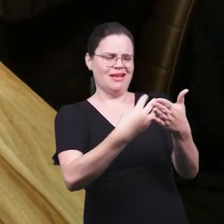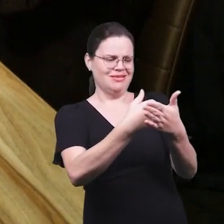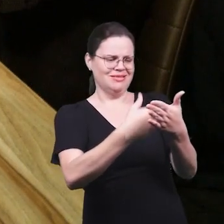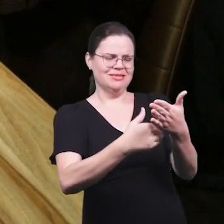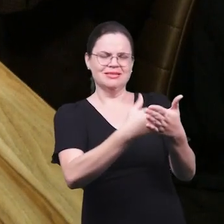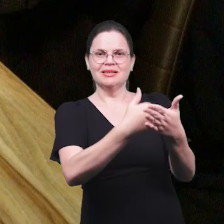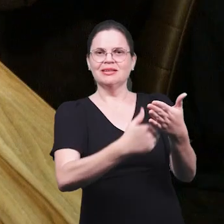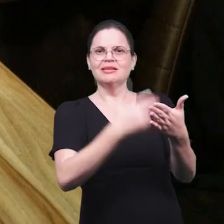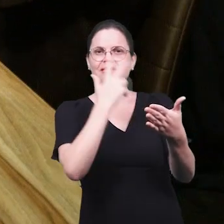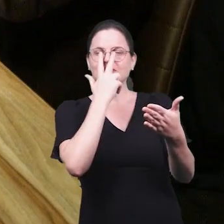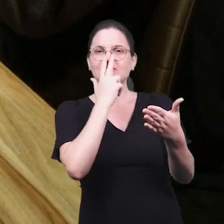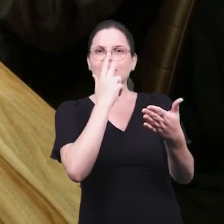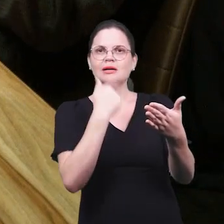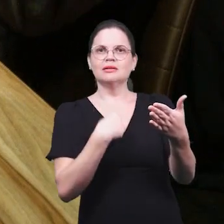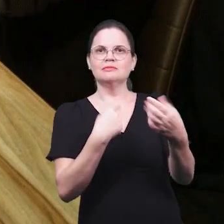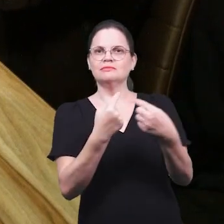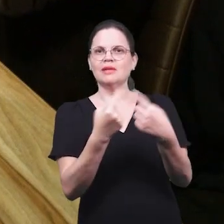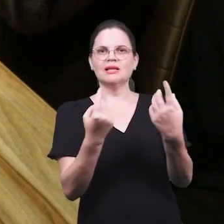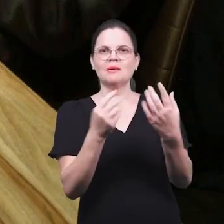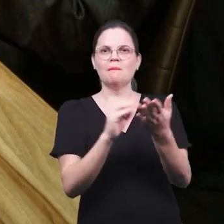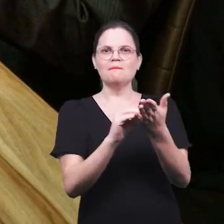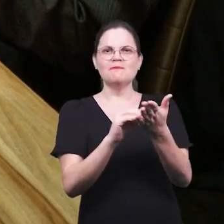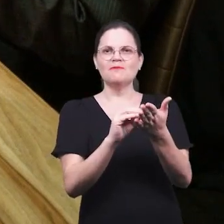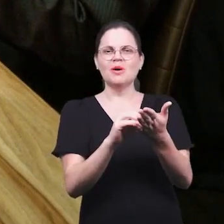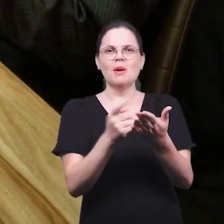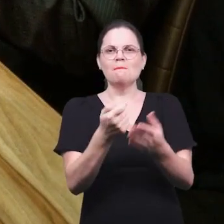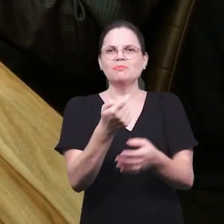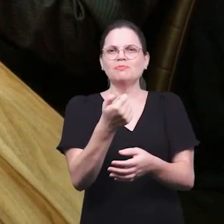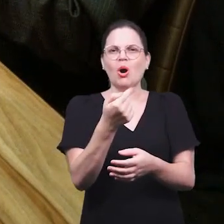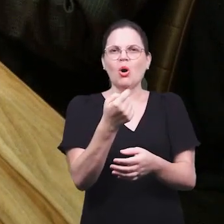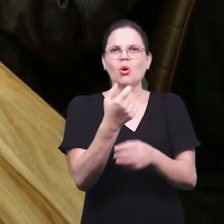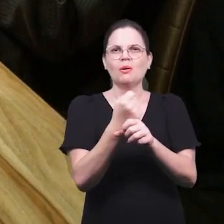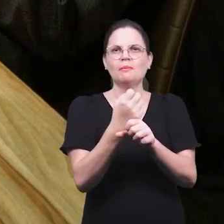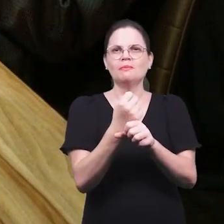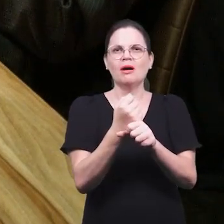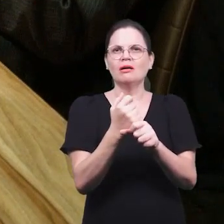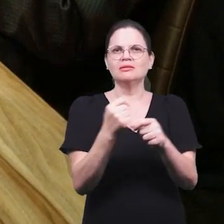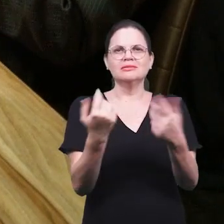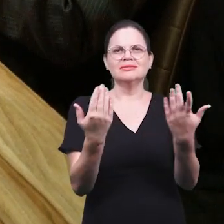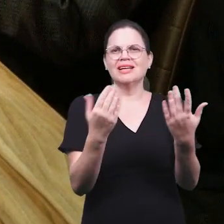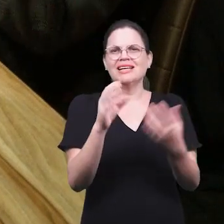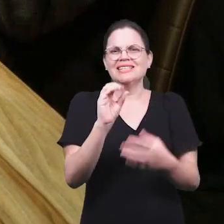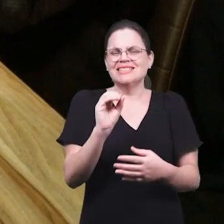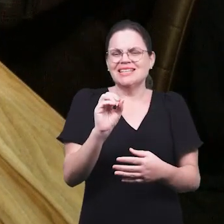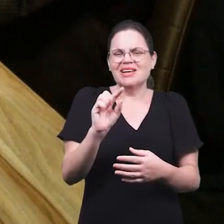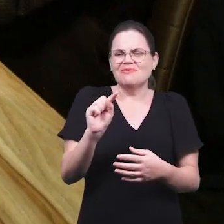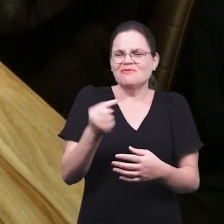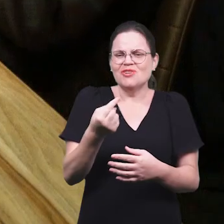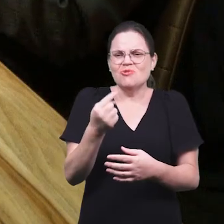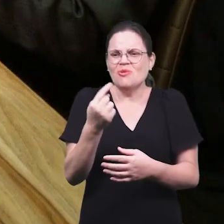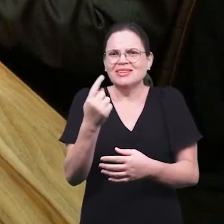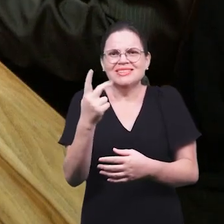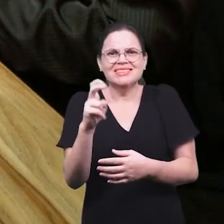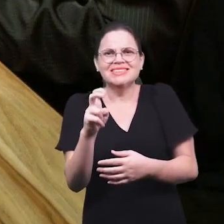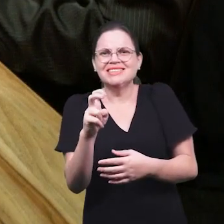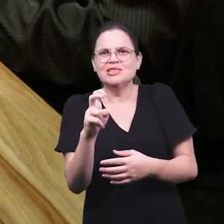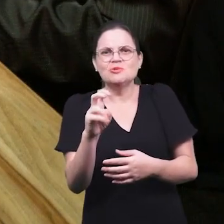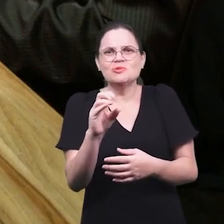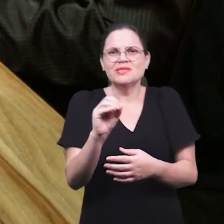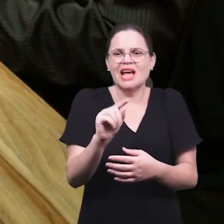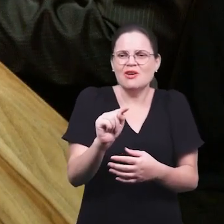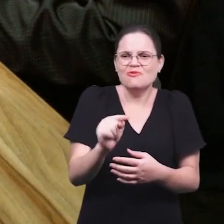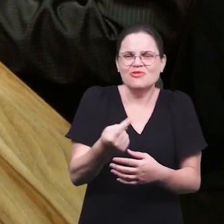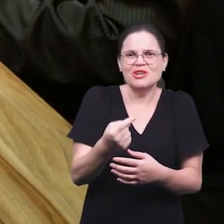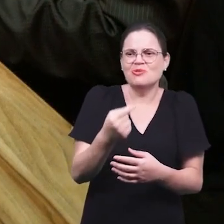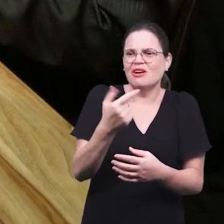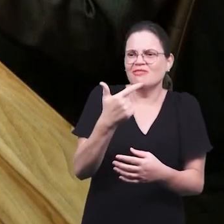a diferença entre eu e as pessoas que estavam próximas de mim, era um negócio assim, parece corrida de